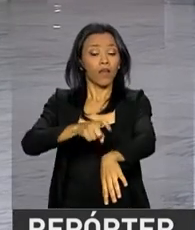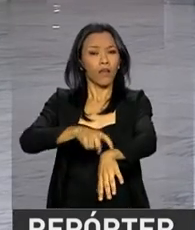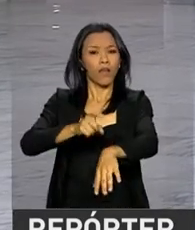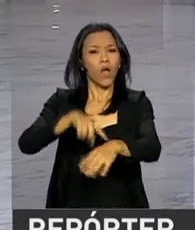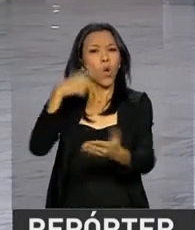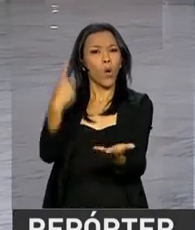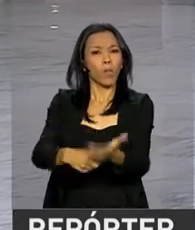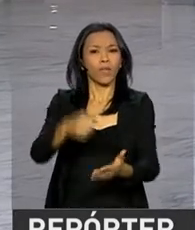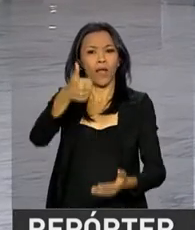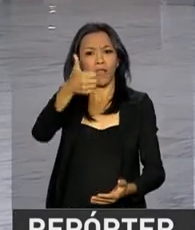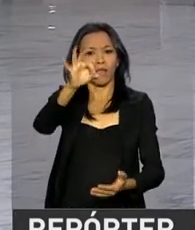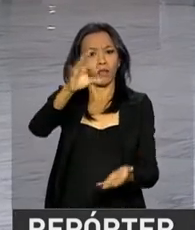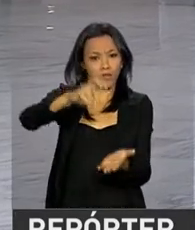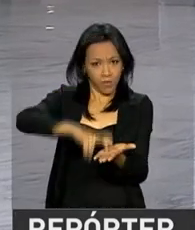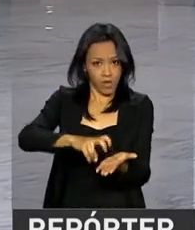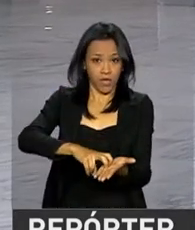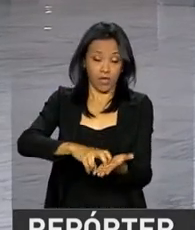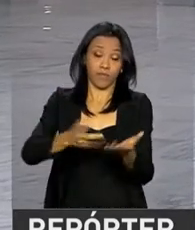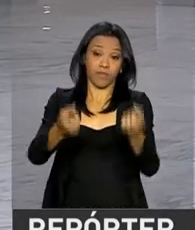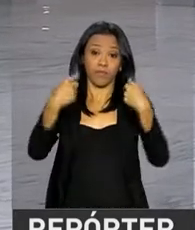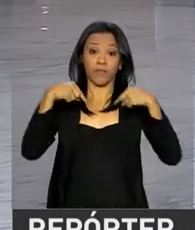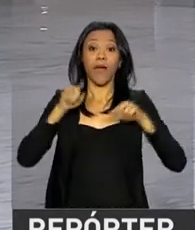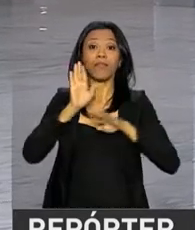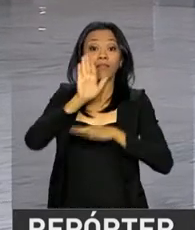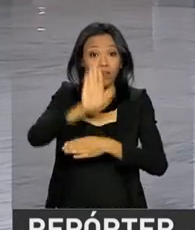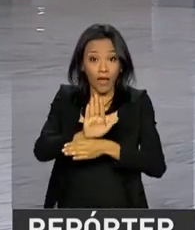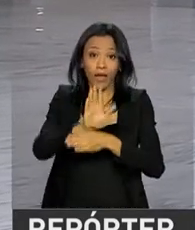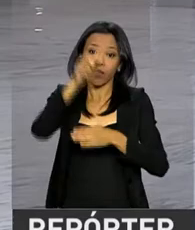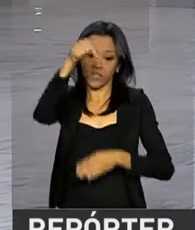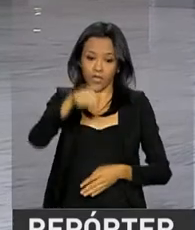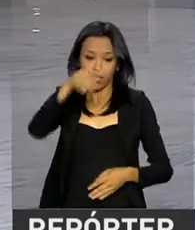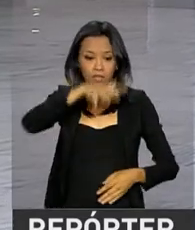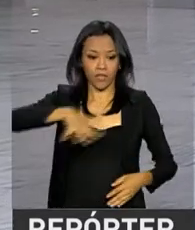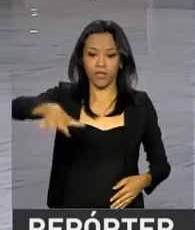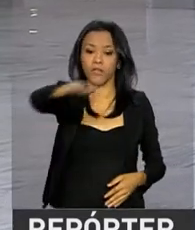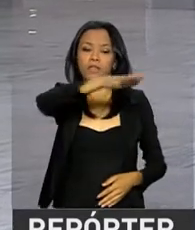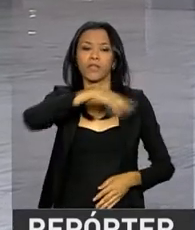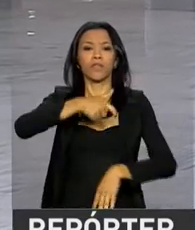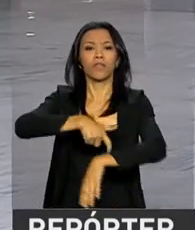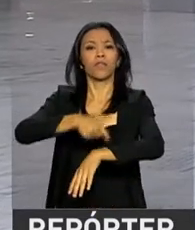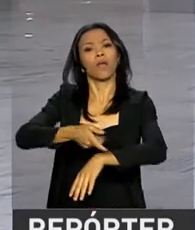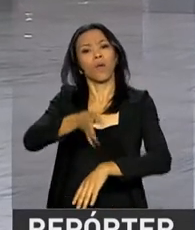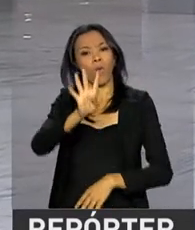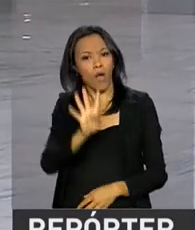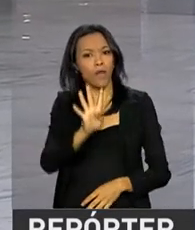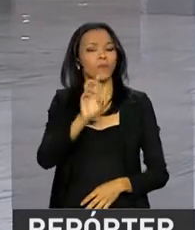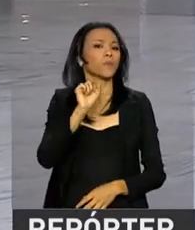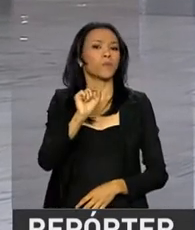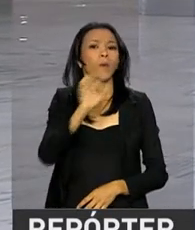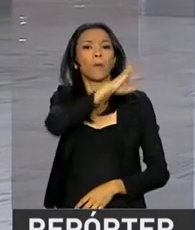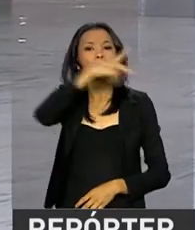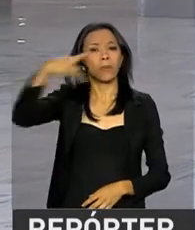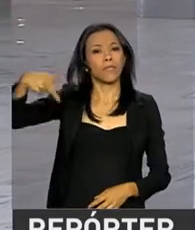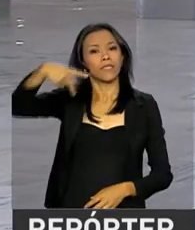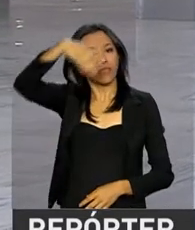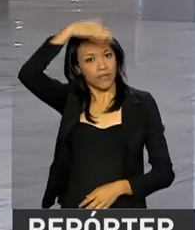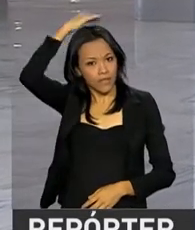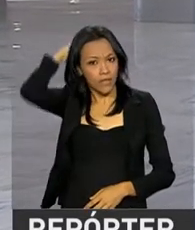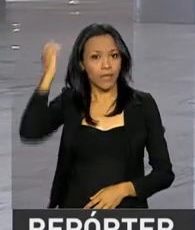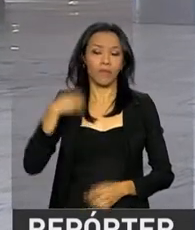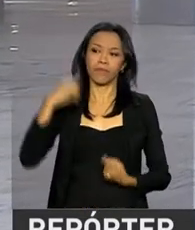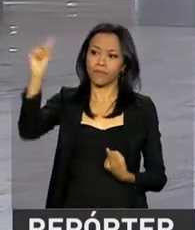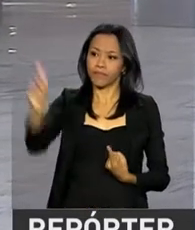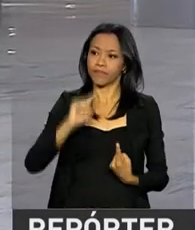às 10 horas da manhã e à tarde aqui no palácio do planalto às 4 horas michel temer recebe os embaixadores